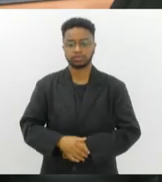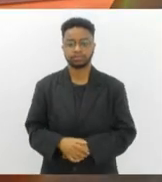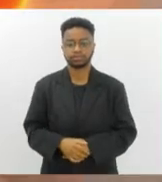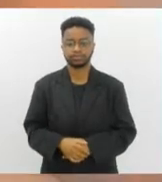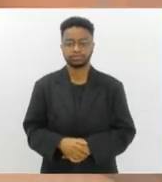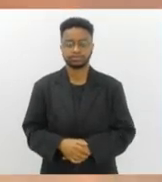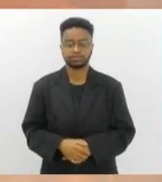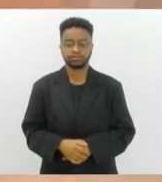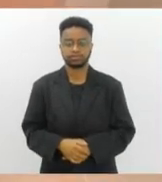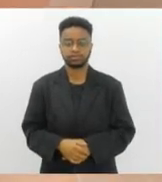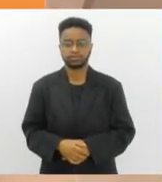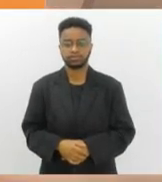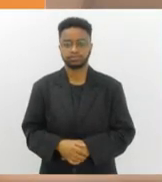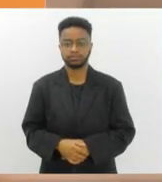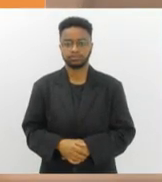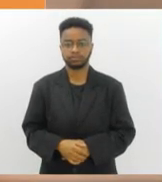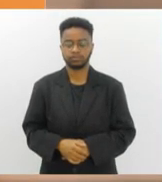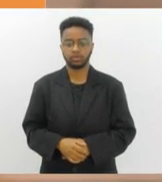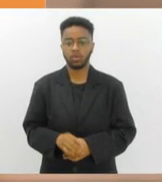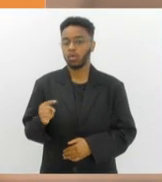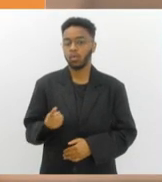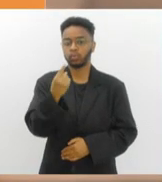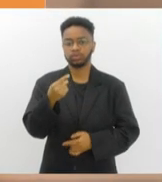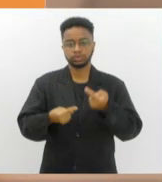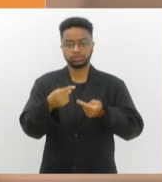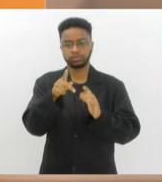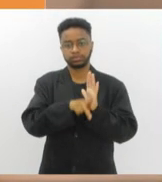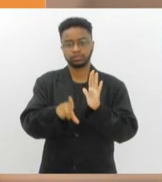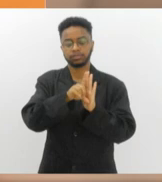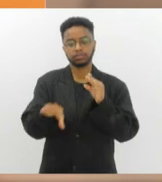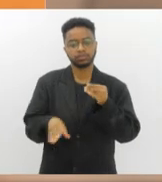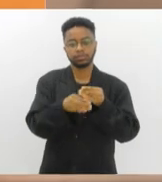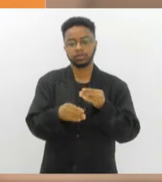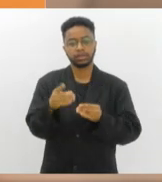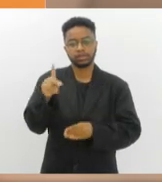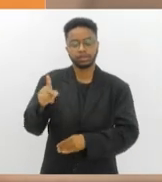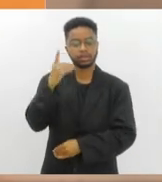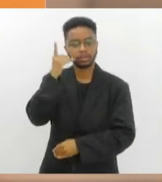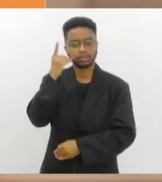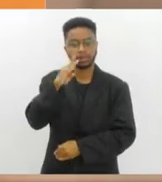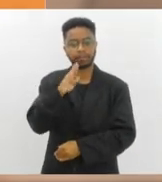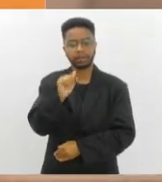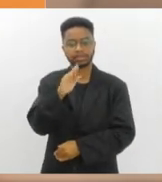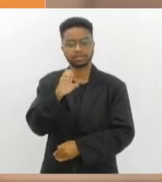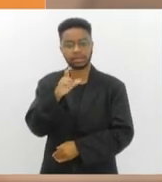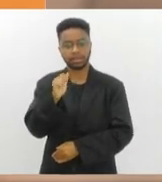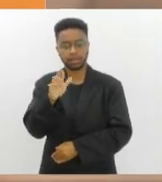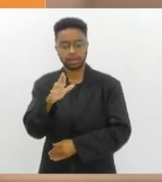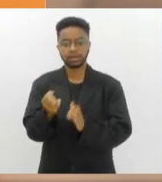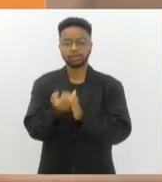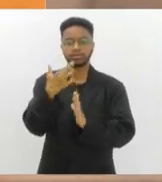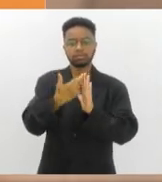tarde. Em discussão única, projeto de lei complementar do deputado Rodrigo Bacelar, que